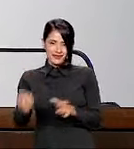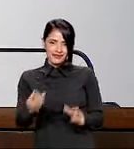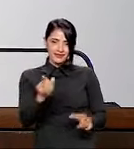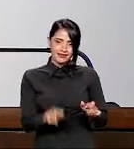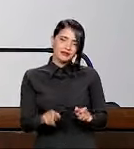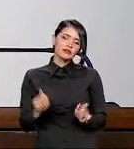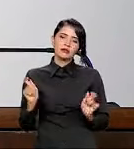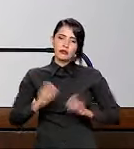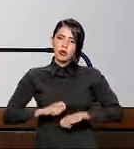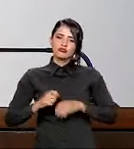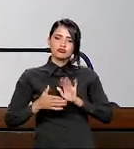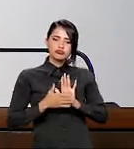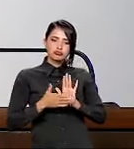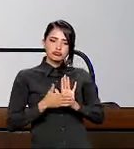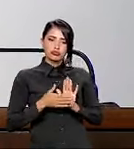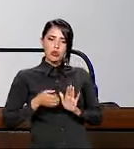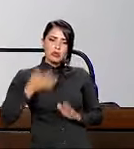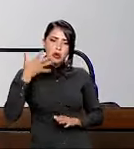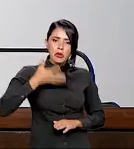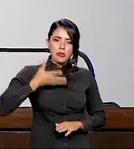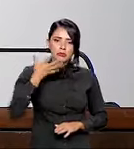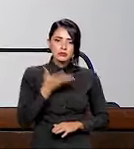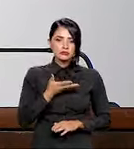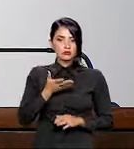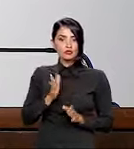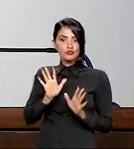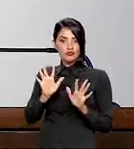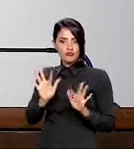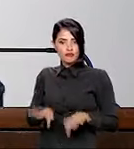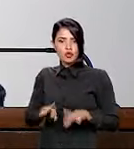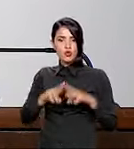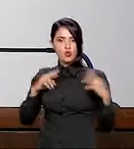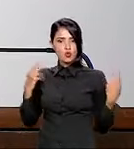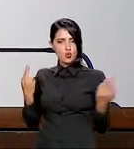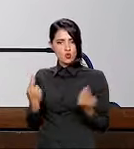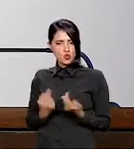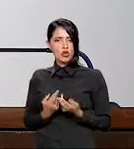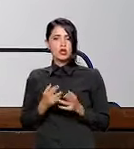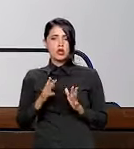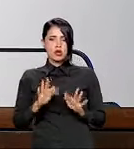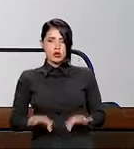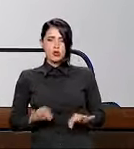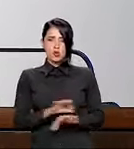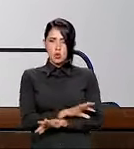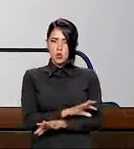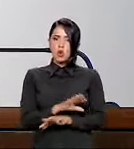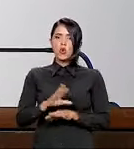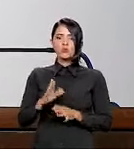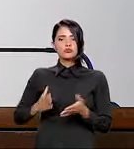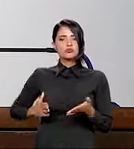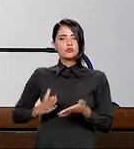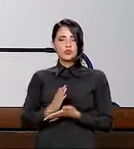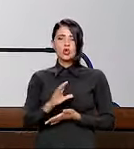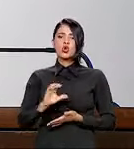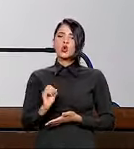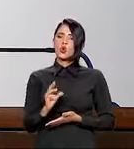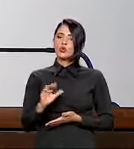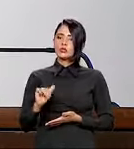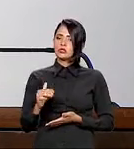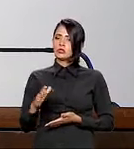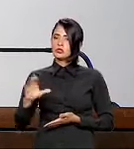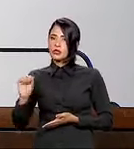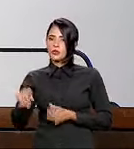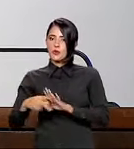pôde fazer suas propostas. No final da reunião, foi aprovado o Consenso de Brasília, um texto, uma